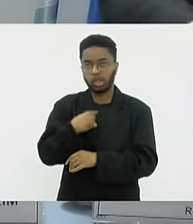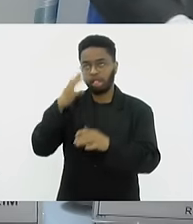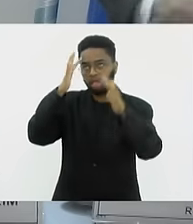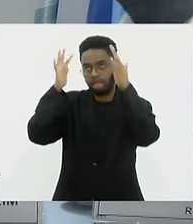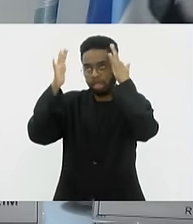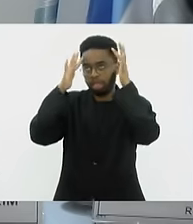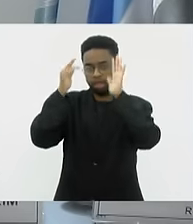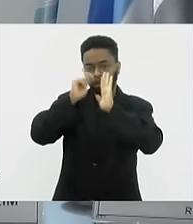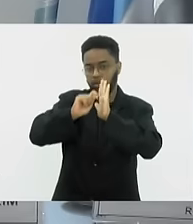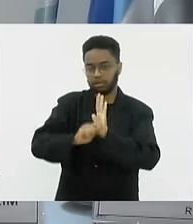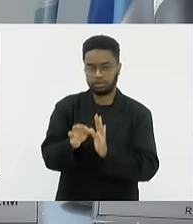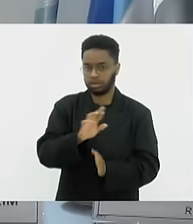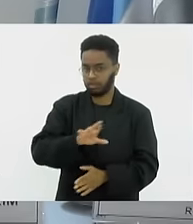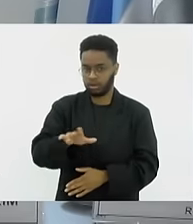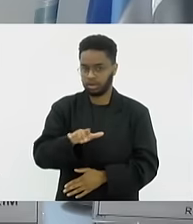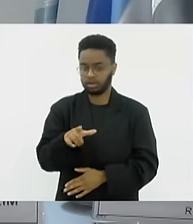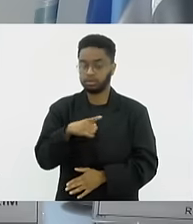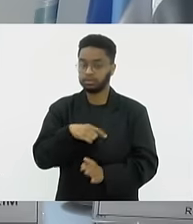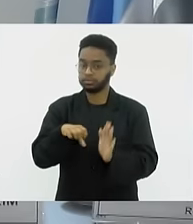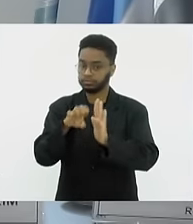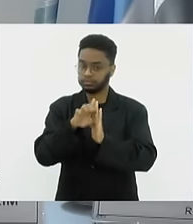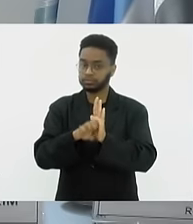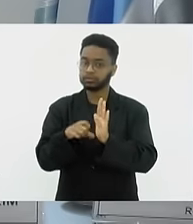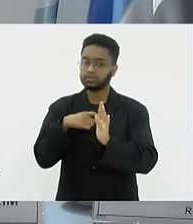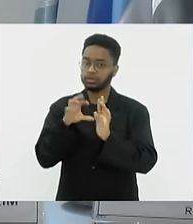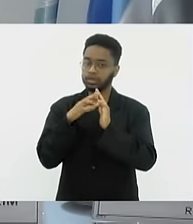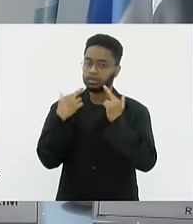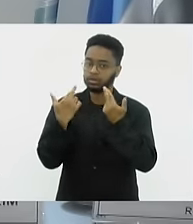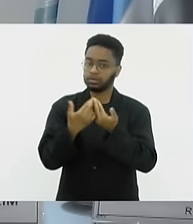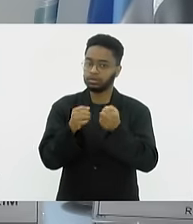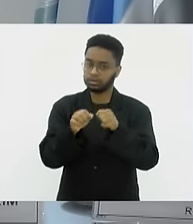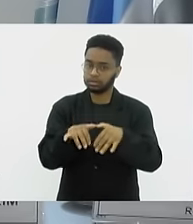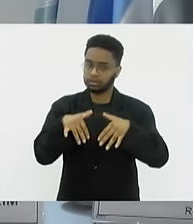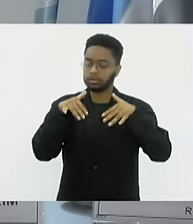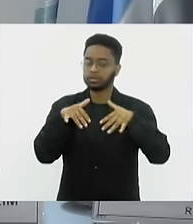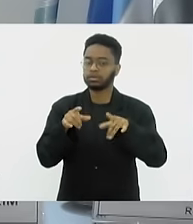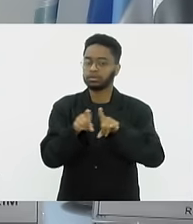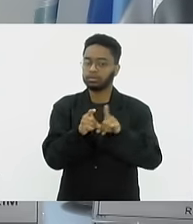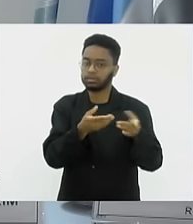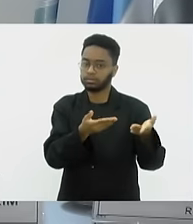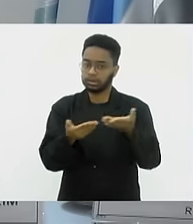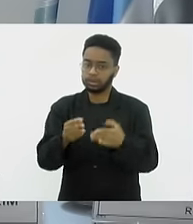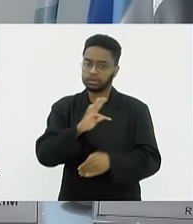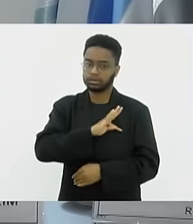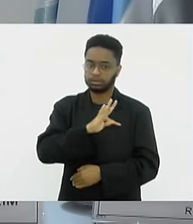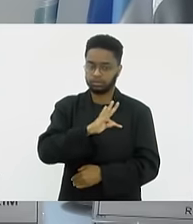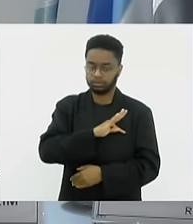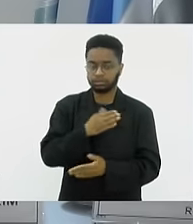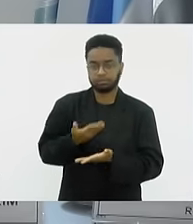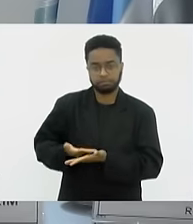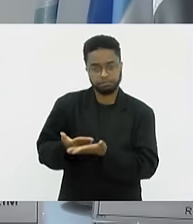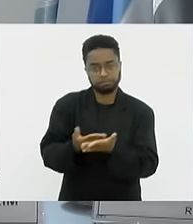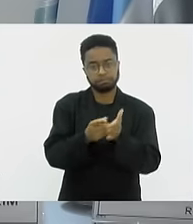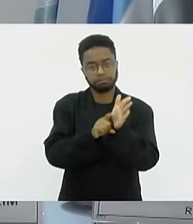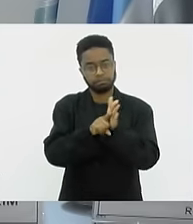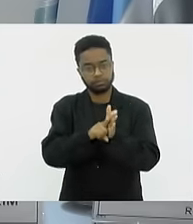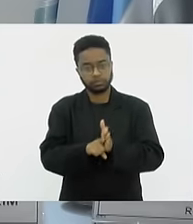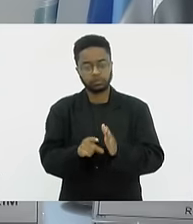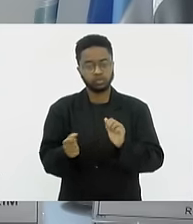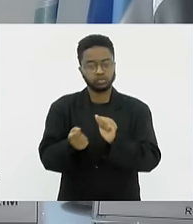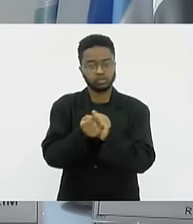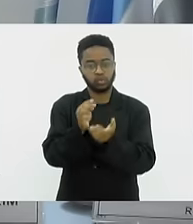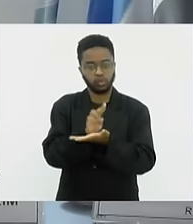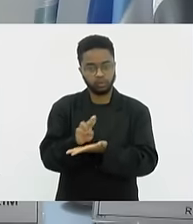devaneios. Foi realizado inúmeras audiências públicas com estudos, sendo convidados técnicos por parte de